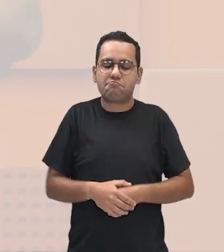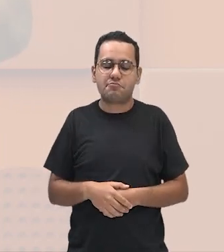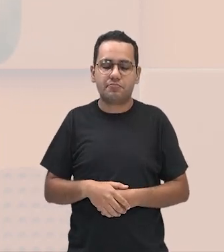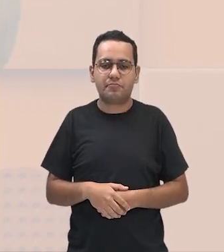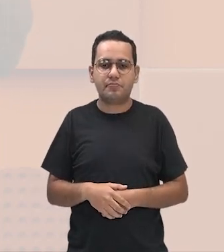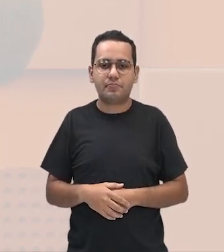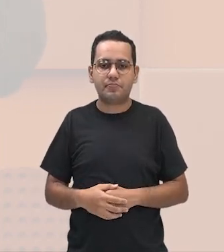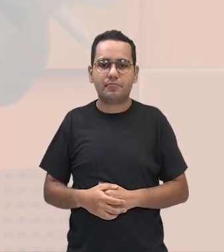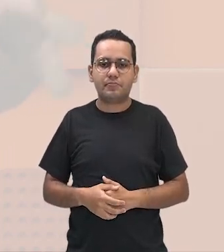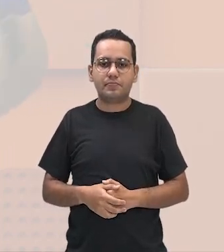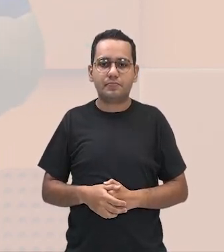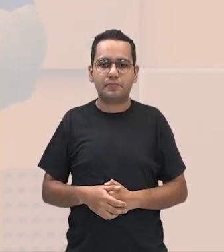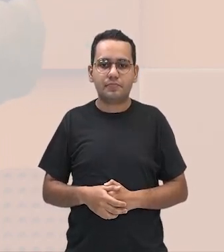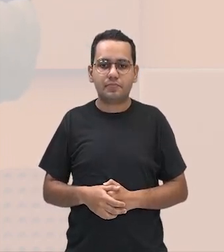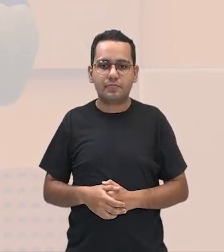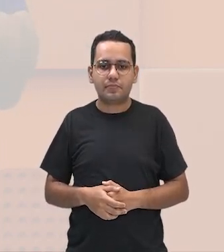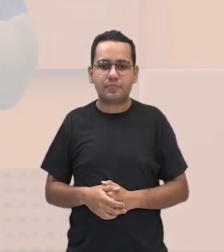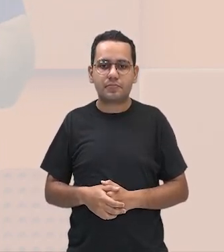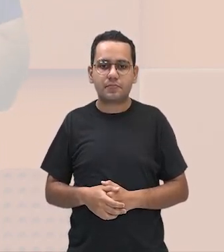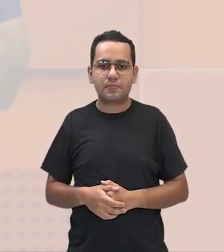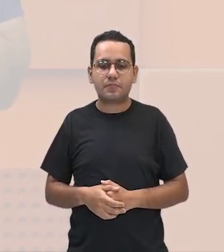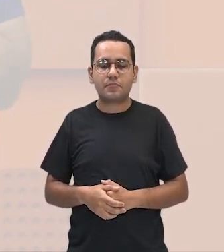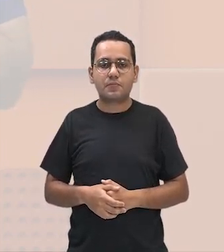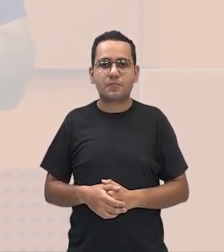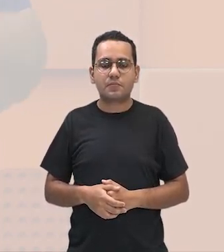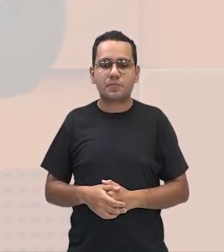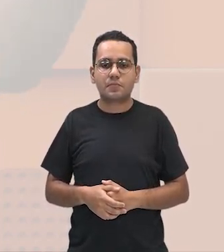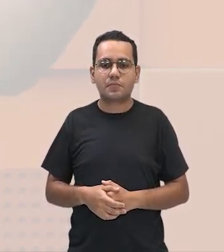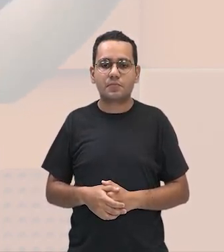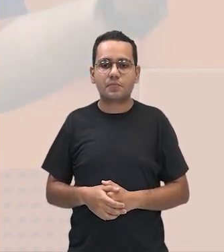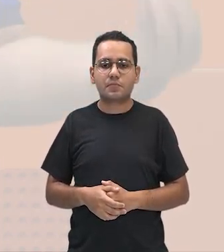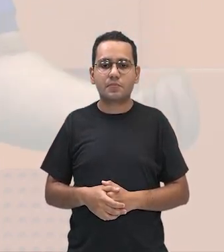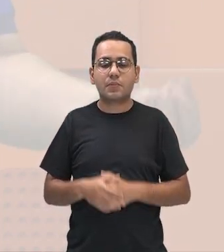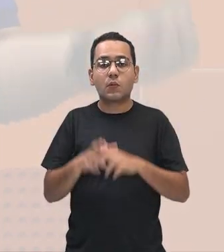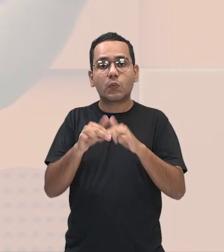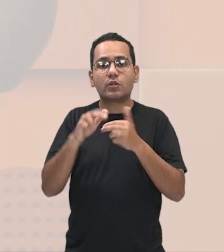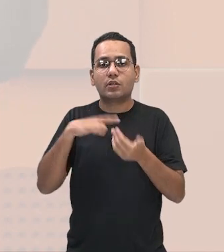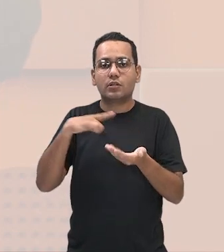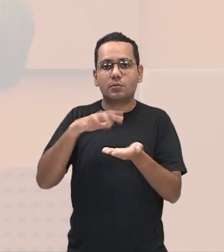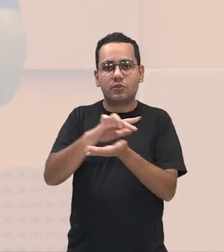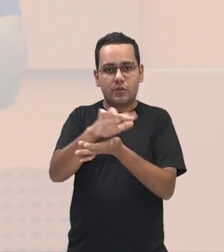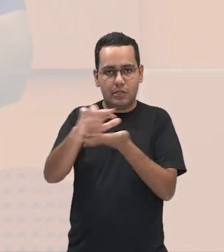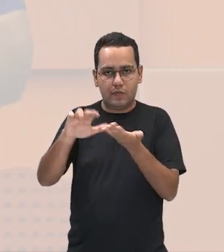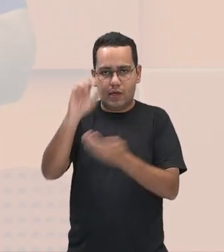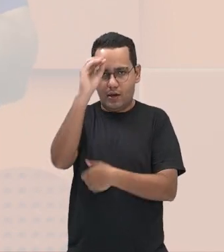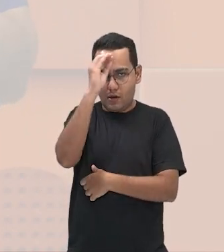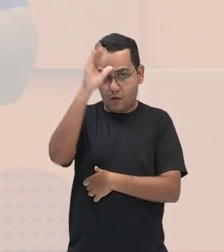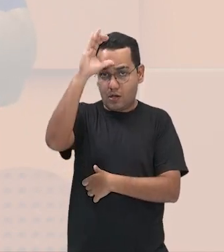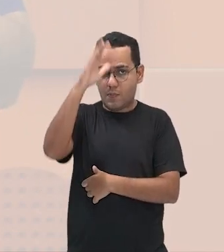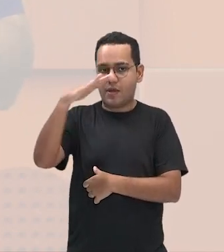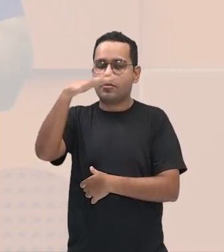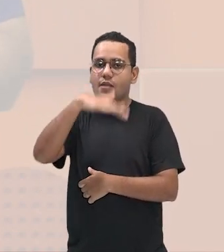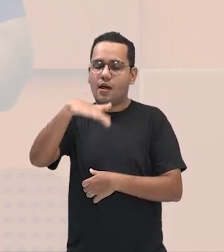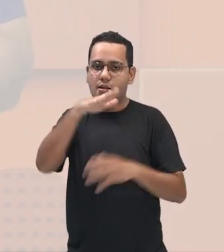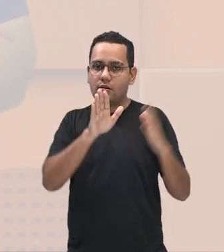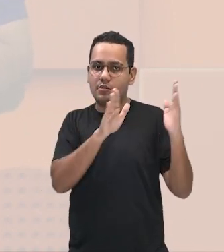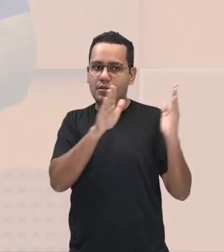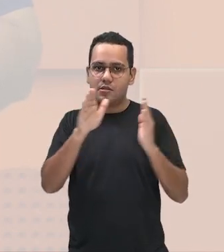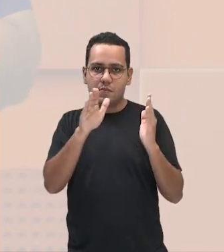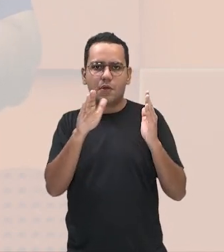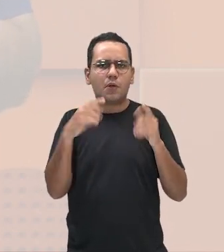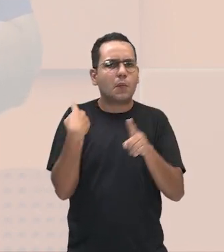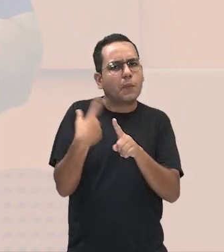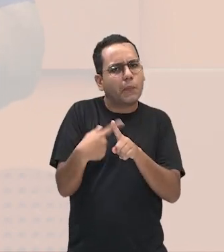a gente, então, tem vários saberes ligados aí, né, a essa antiguidade. Por quê? Porque muito desses